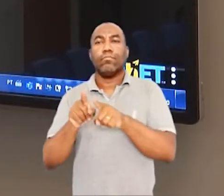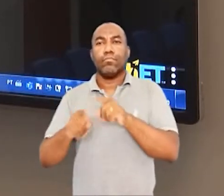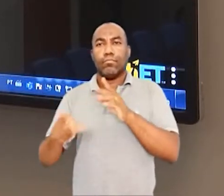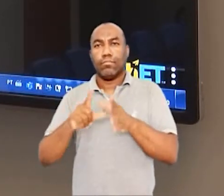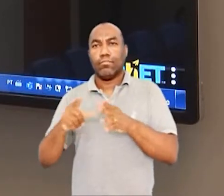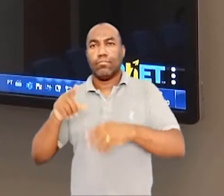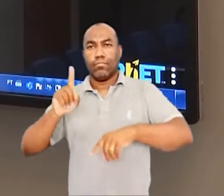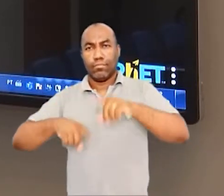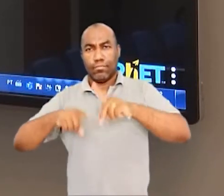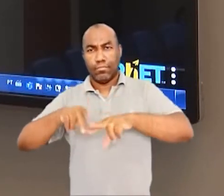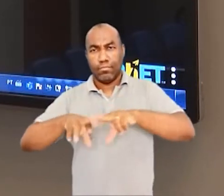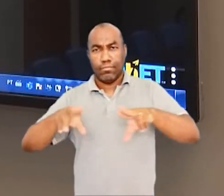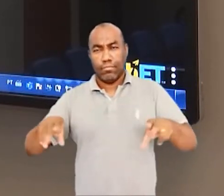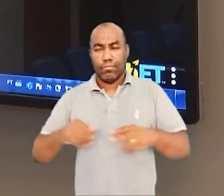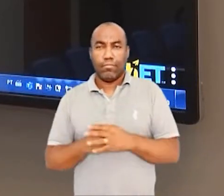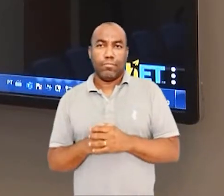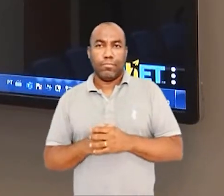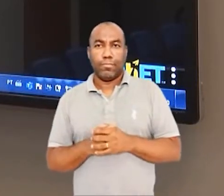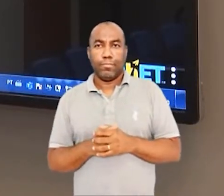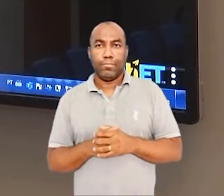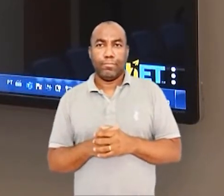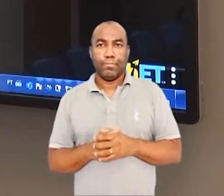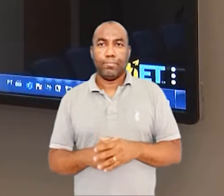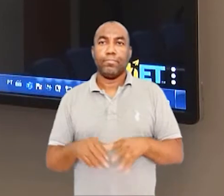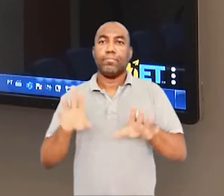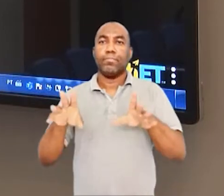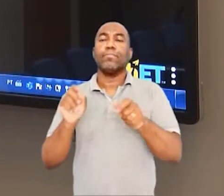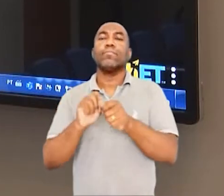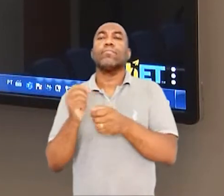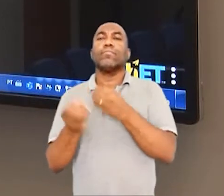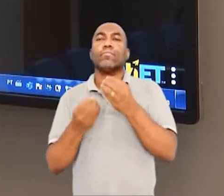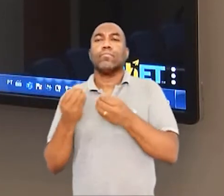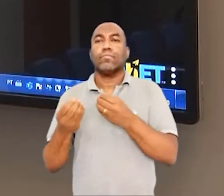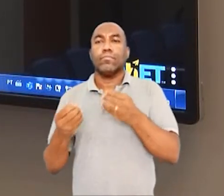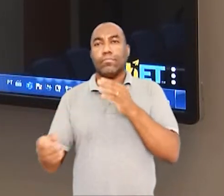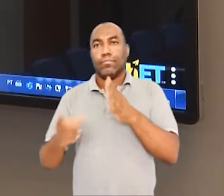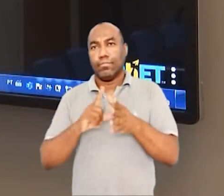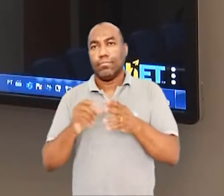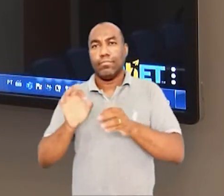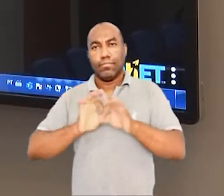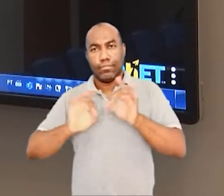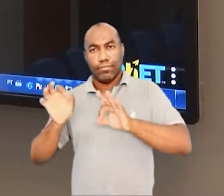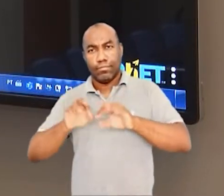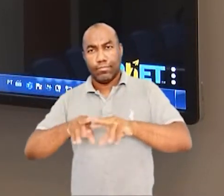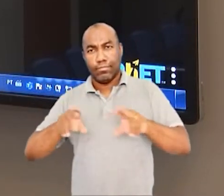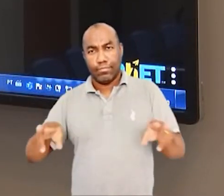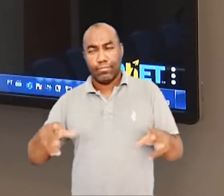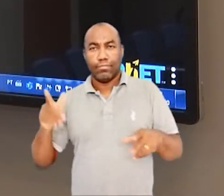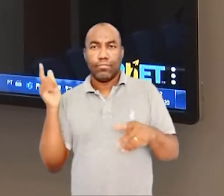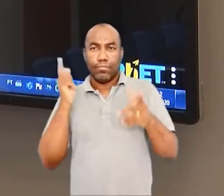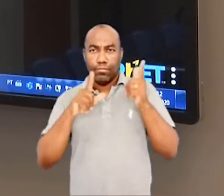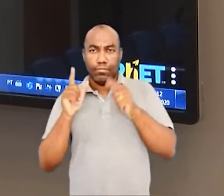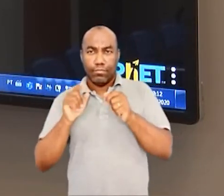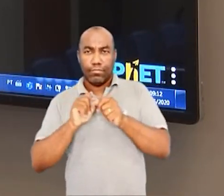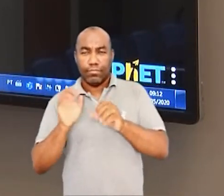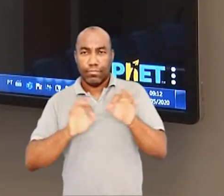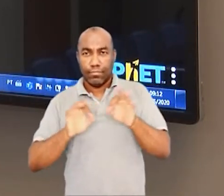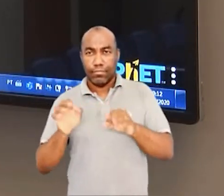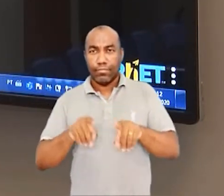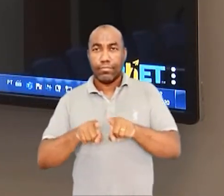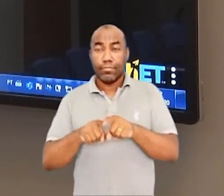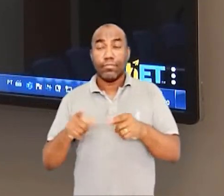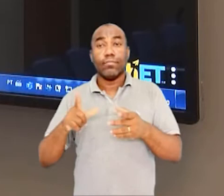matéria. A carga é uma propriedade da matéria que se manifesta através de uma força de repulsão elétrica, seja de